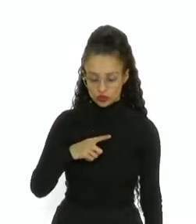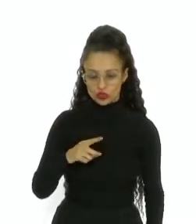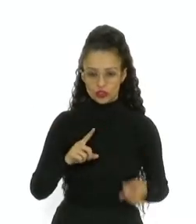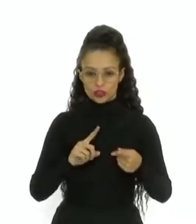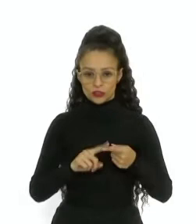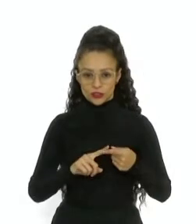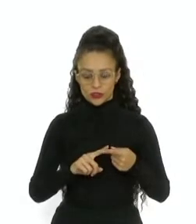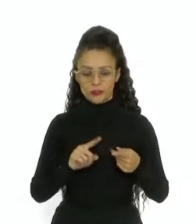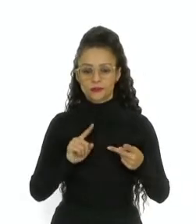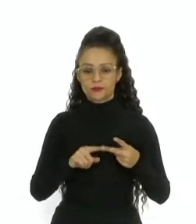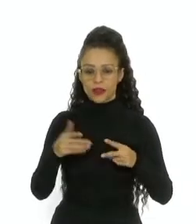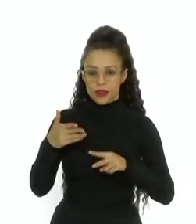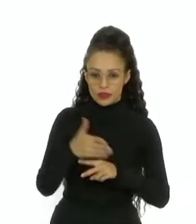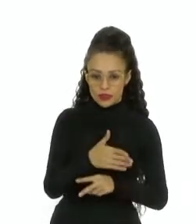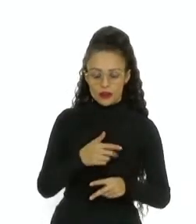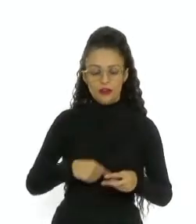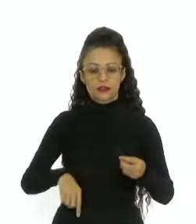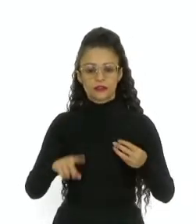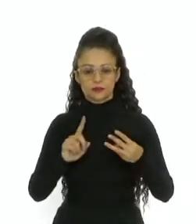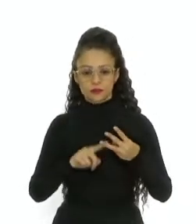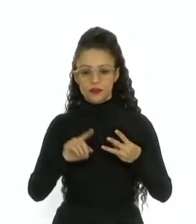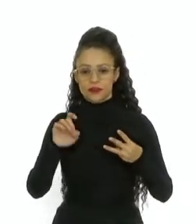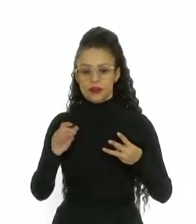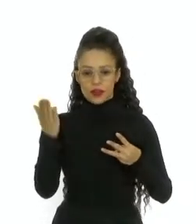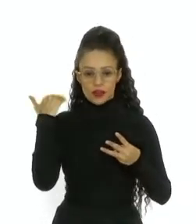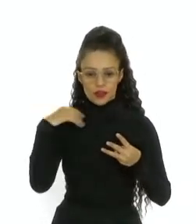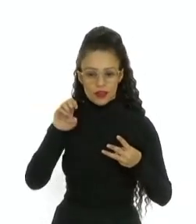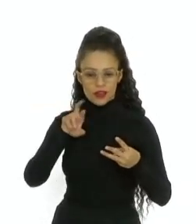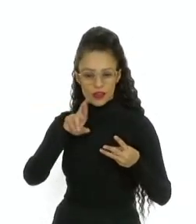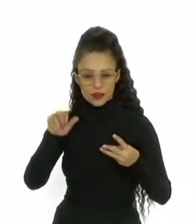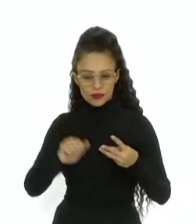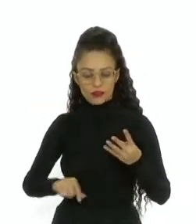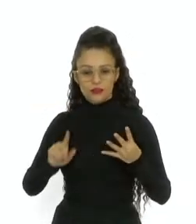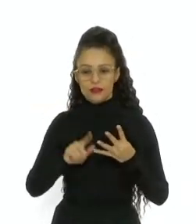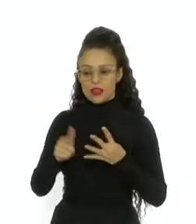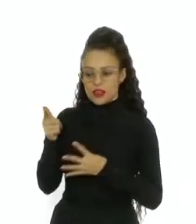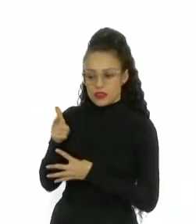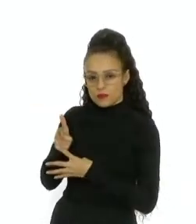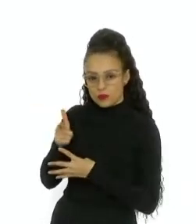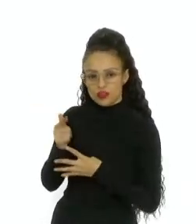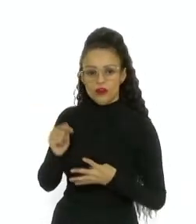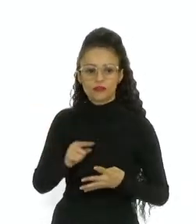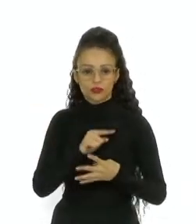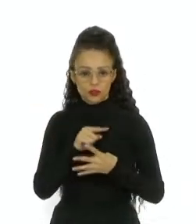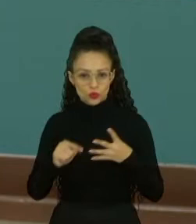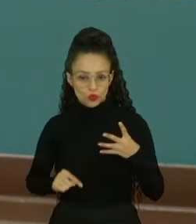O verbo entrei, o verbo era e o verbo debochavam. Então,